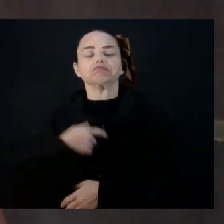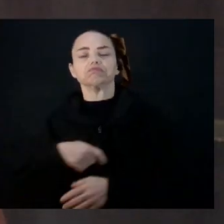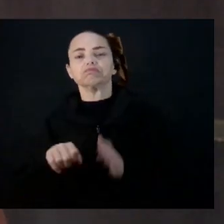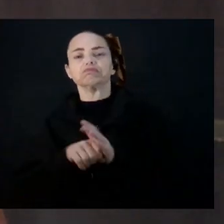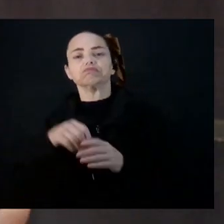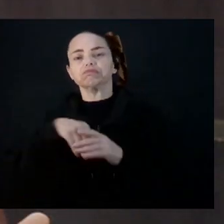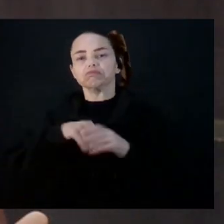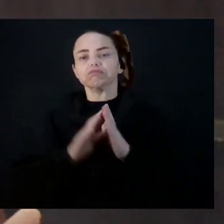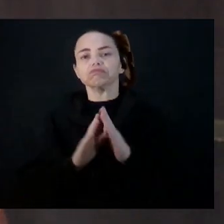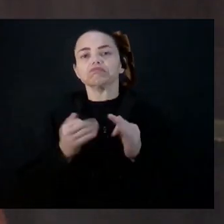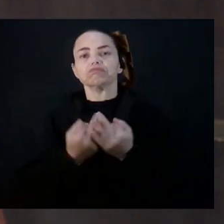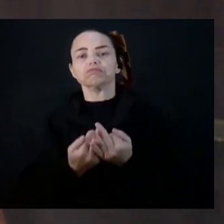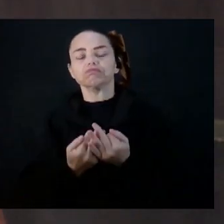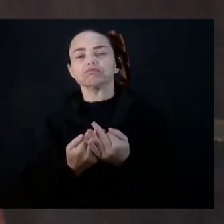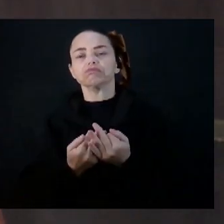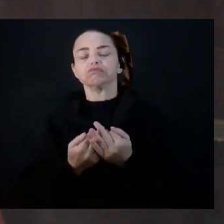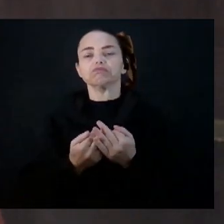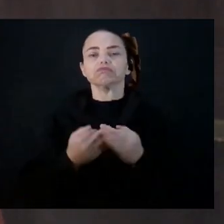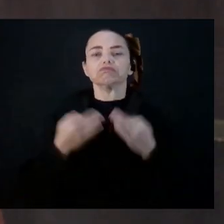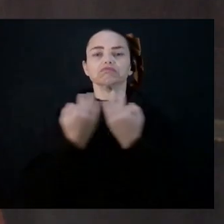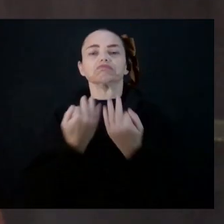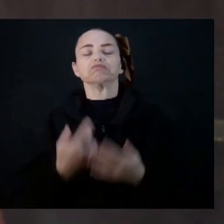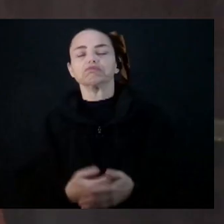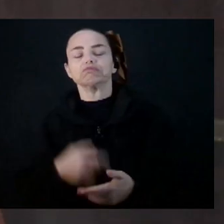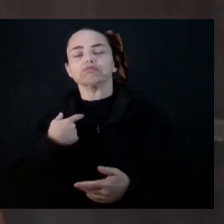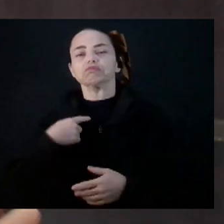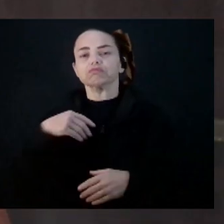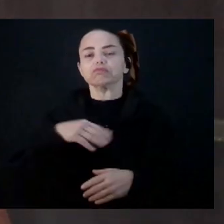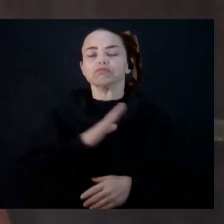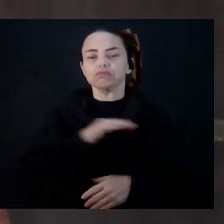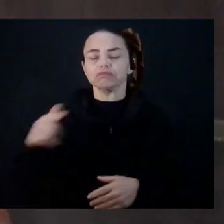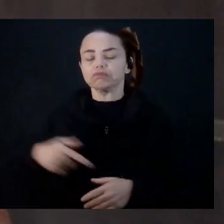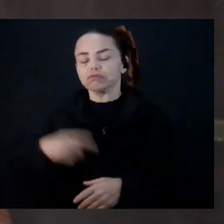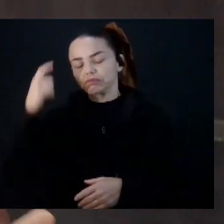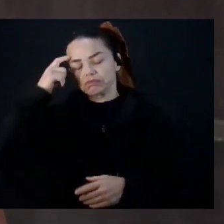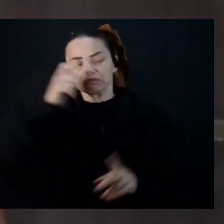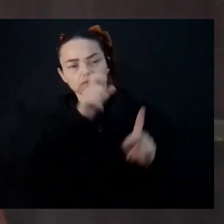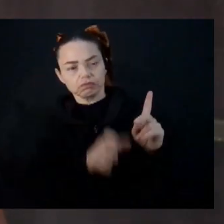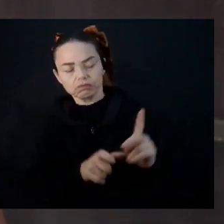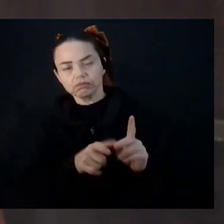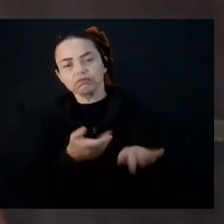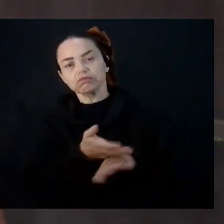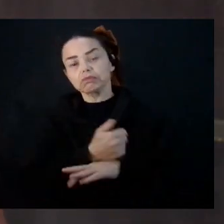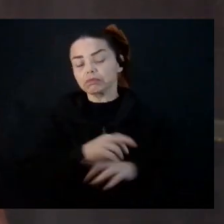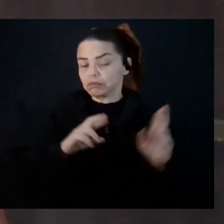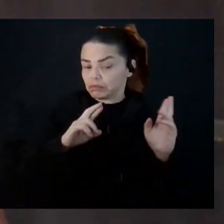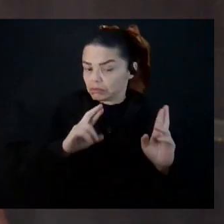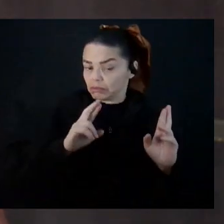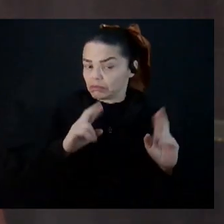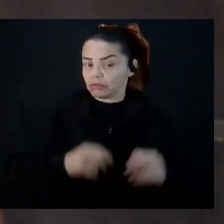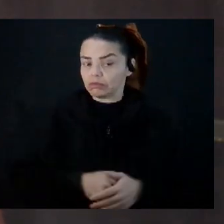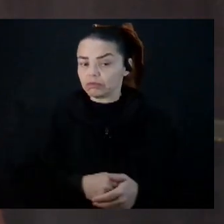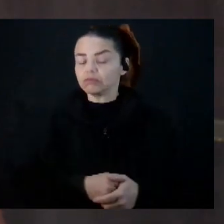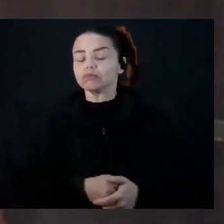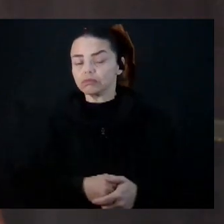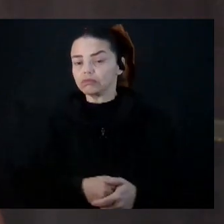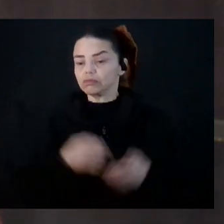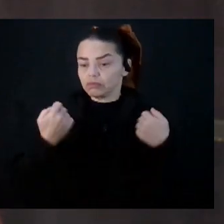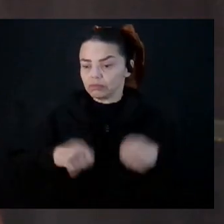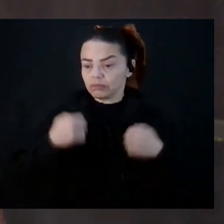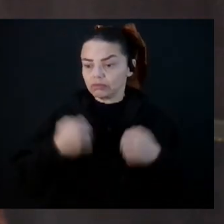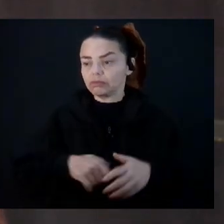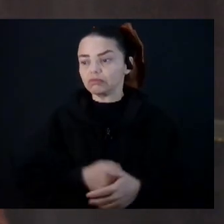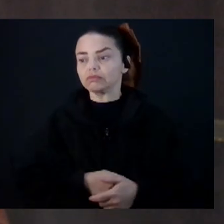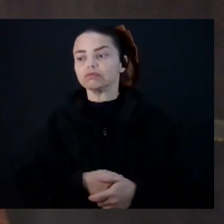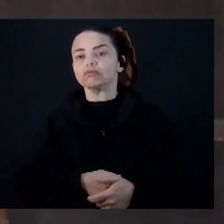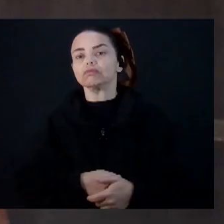Então a gente sempre tem que pensar no indivíduo antes da expectativa, antes do que é necessário e antes do que a